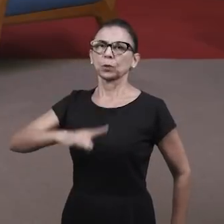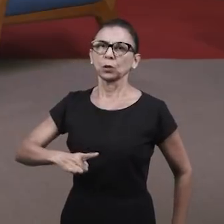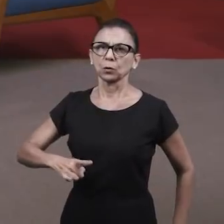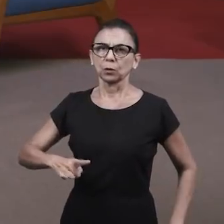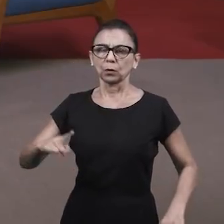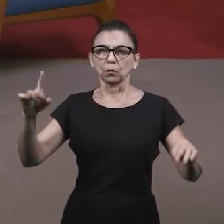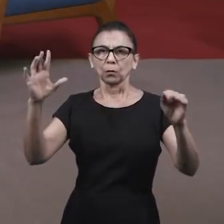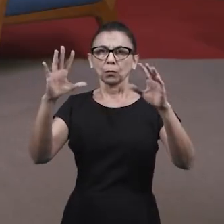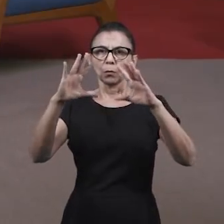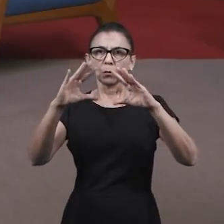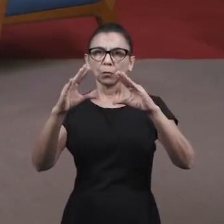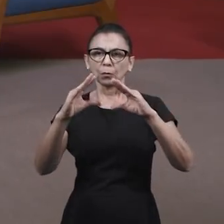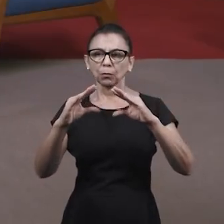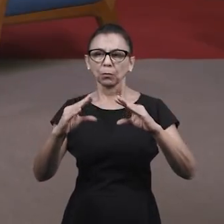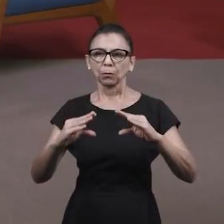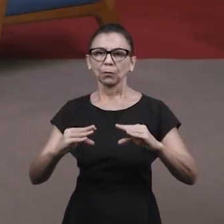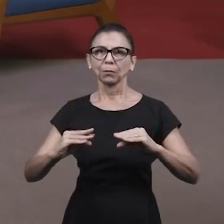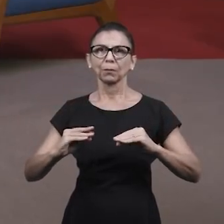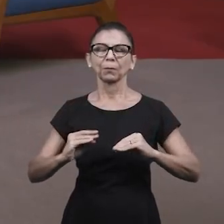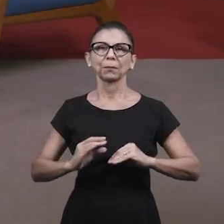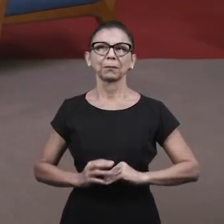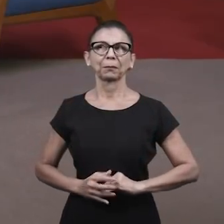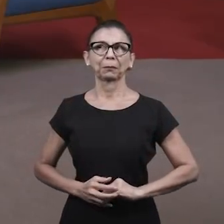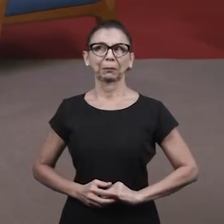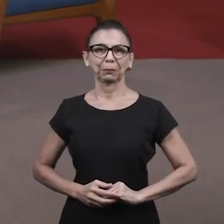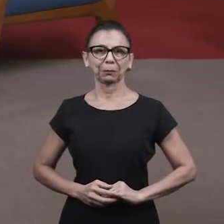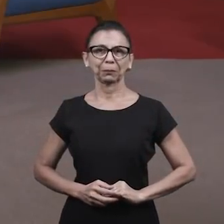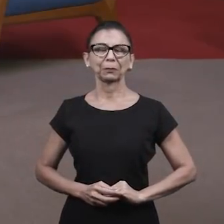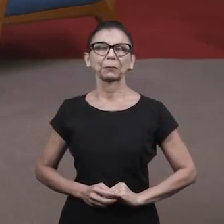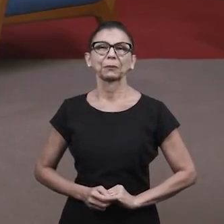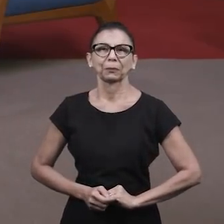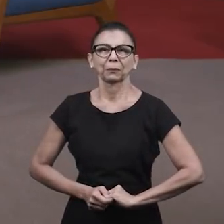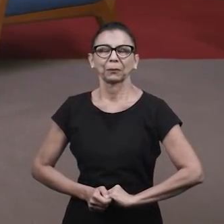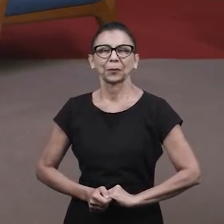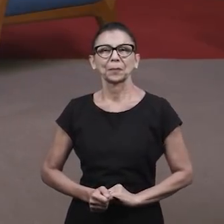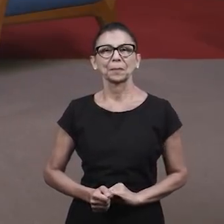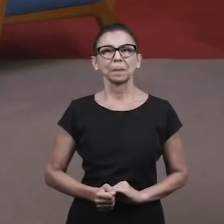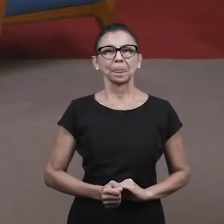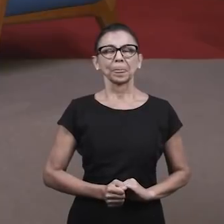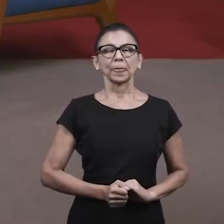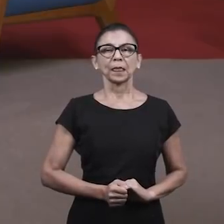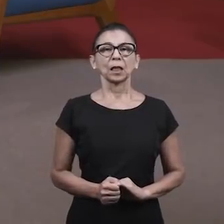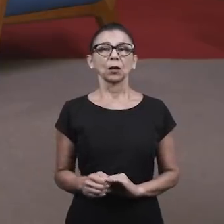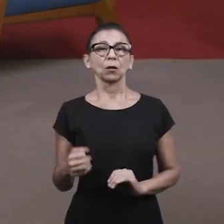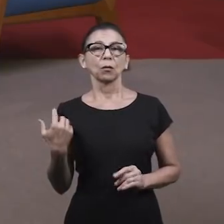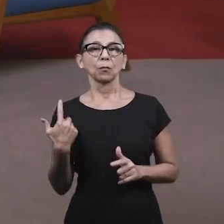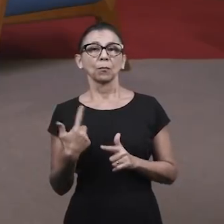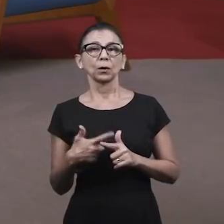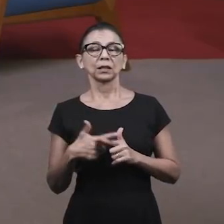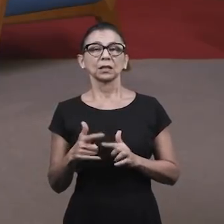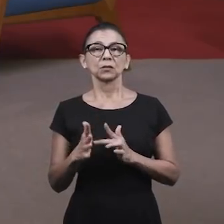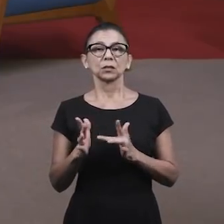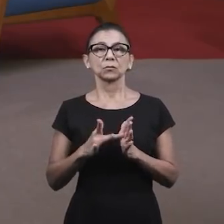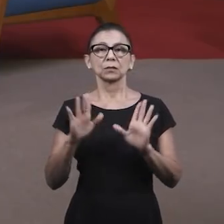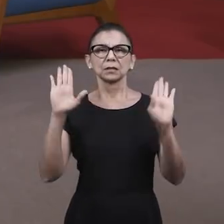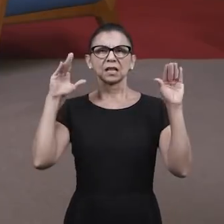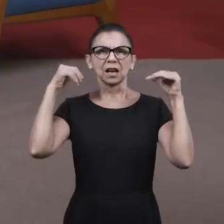todos num barco. E ali há uma ordem do Senhor Jesus para